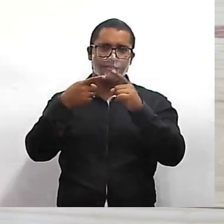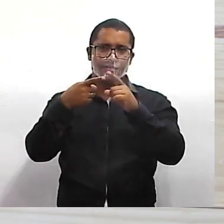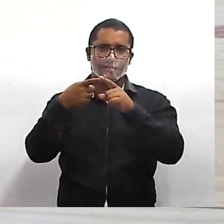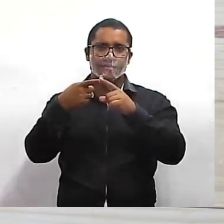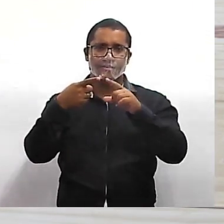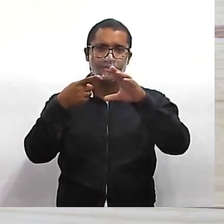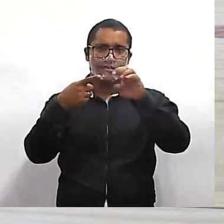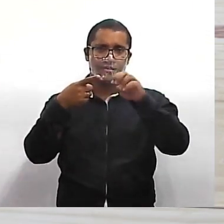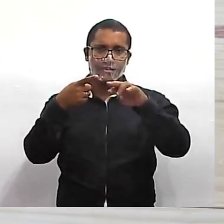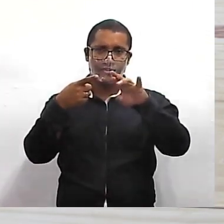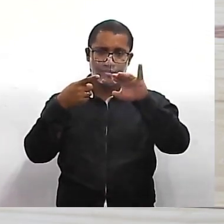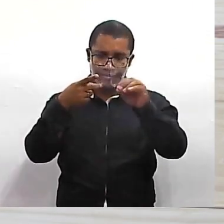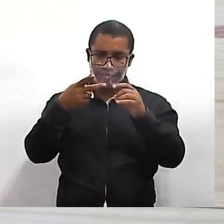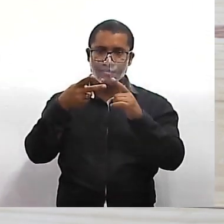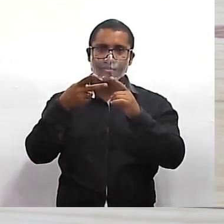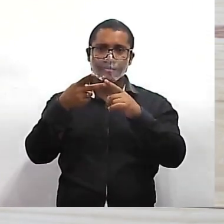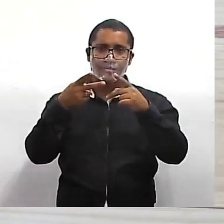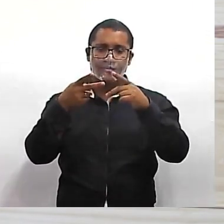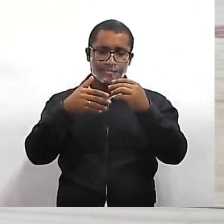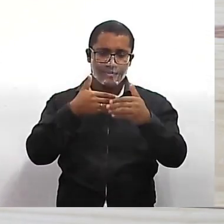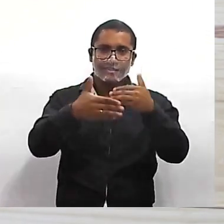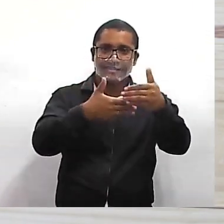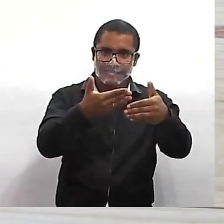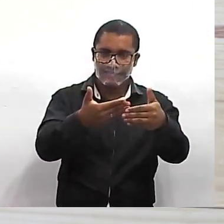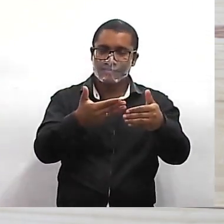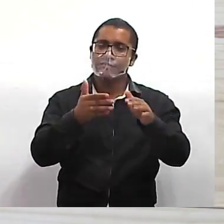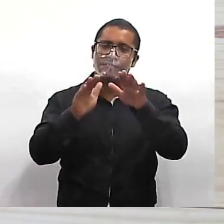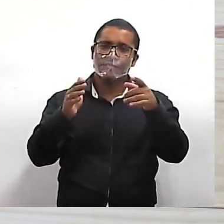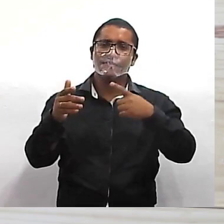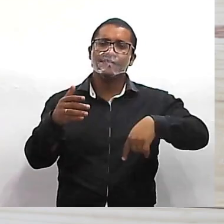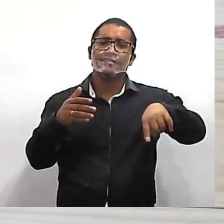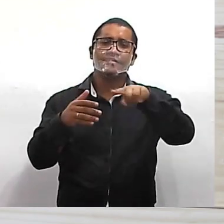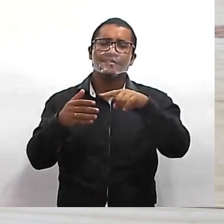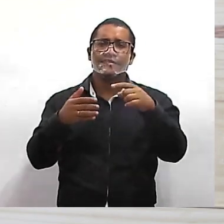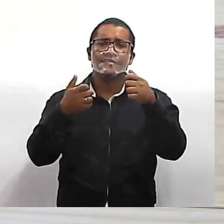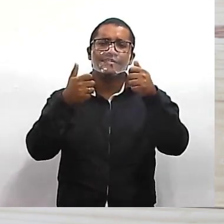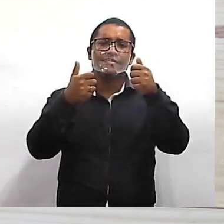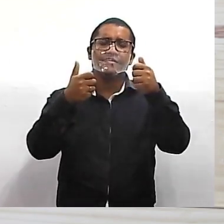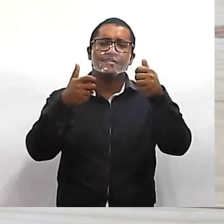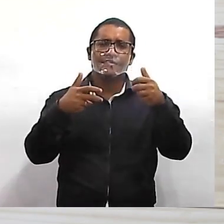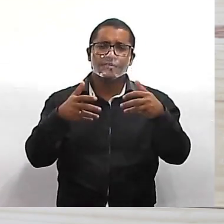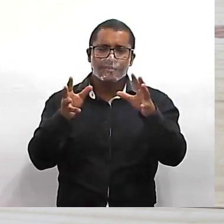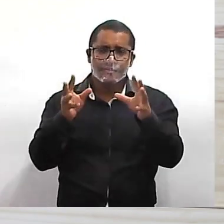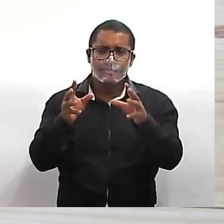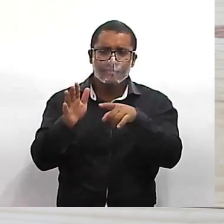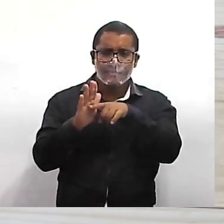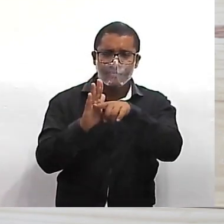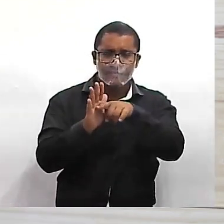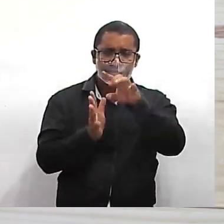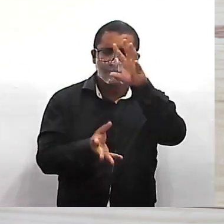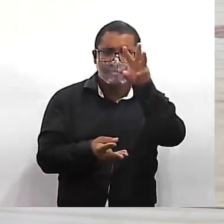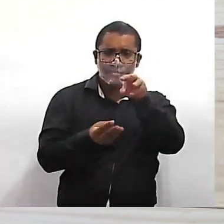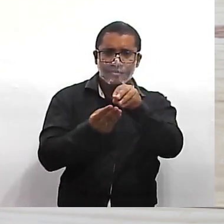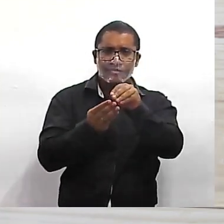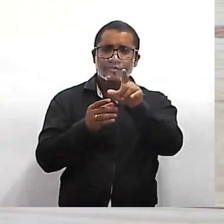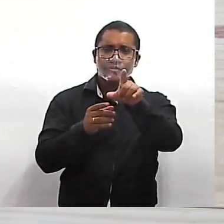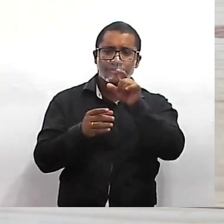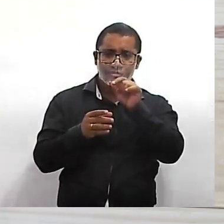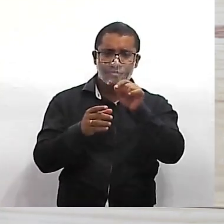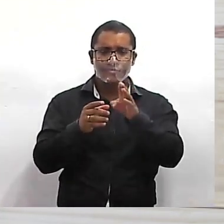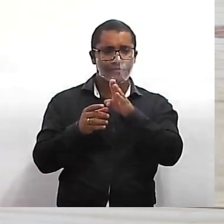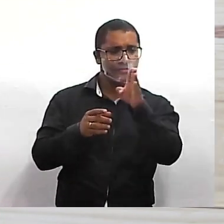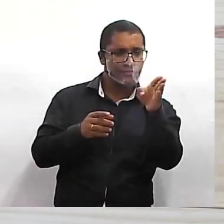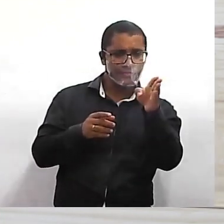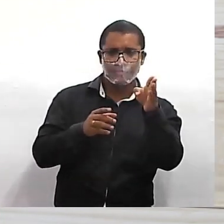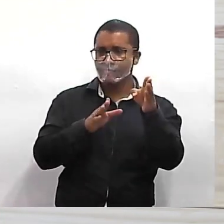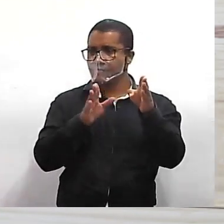e processos. Nós não podemos avaliar uma situação, avaliar uma circunstância e escolher este caminho que o